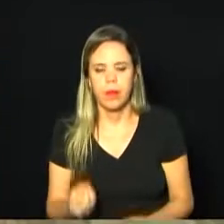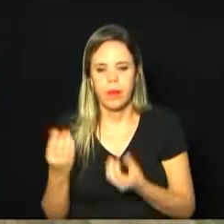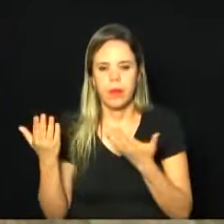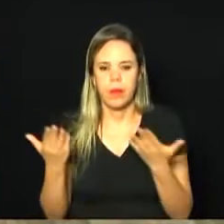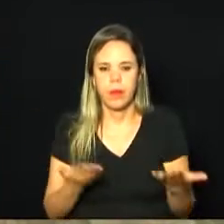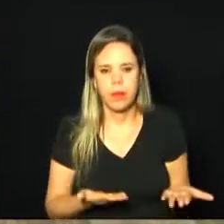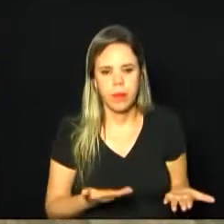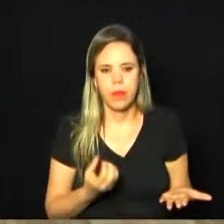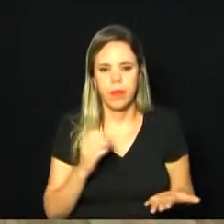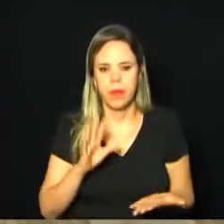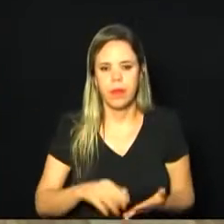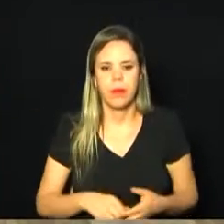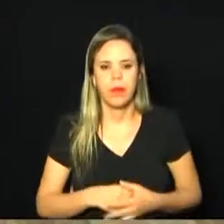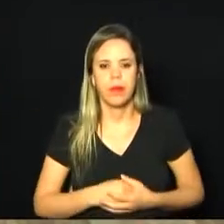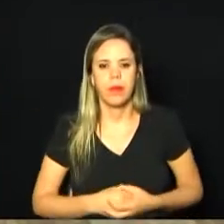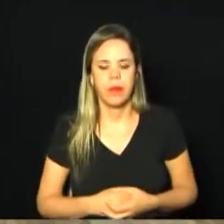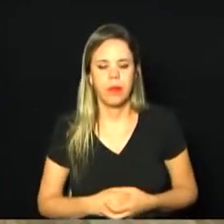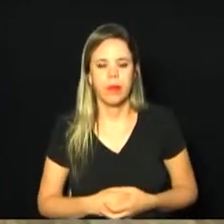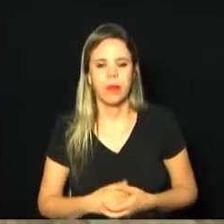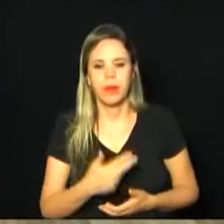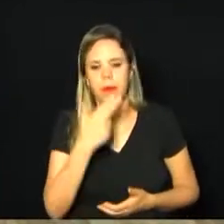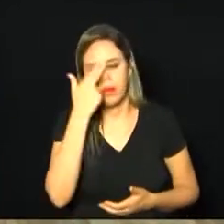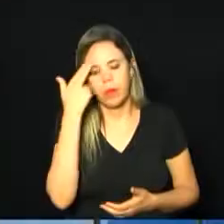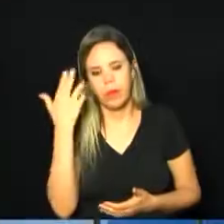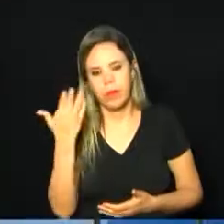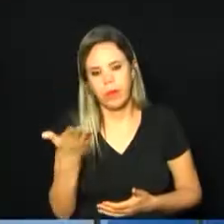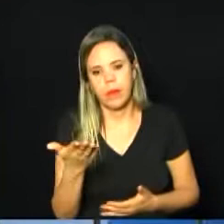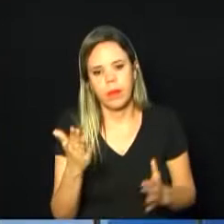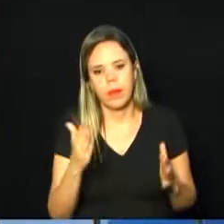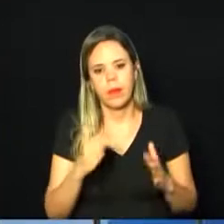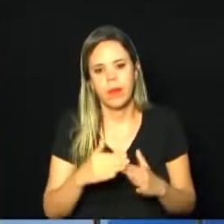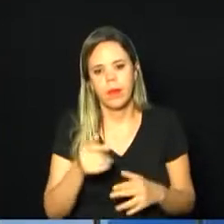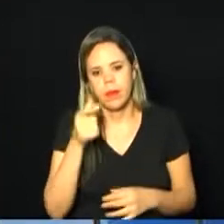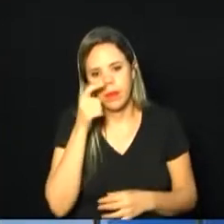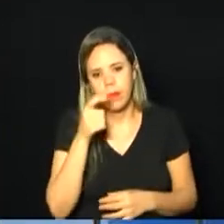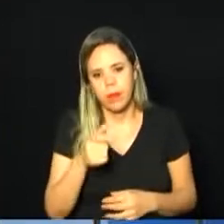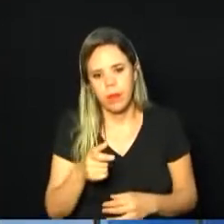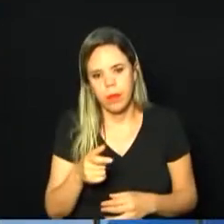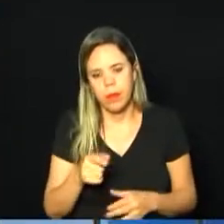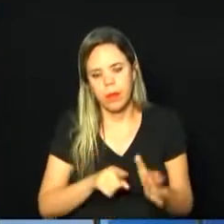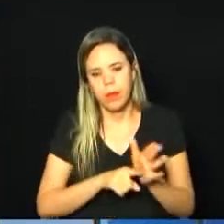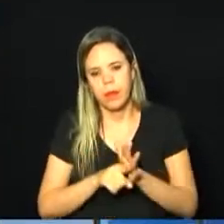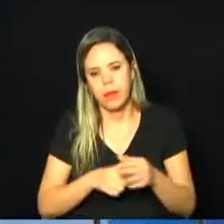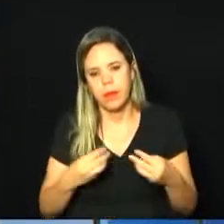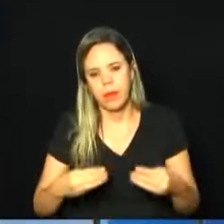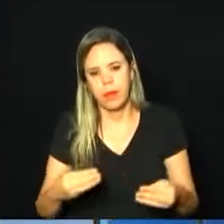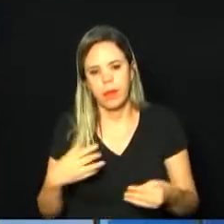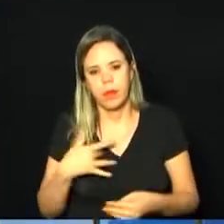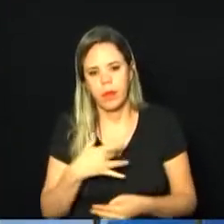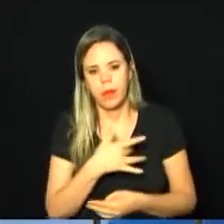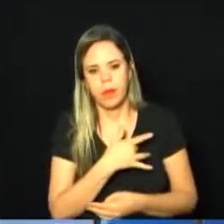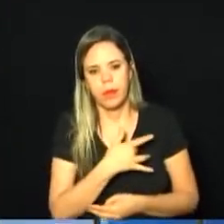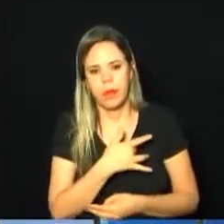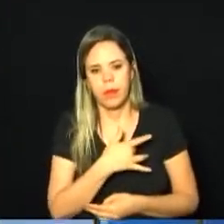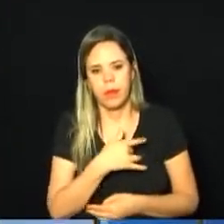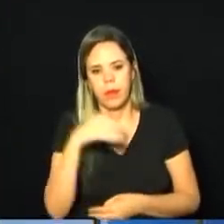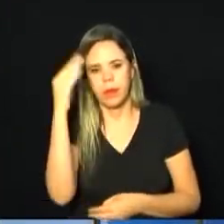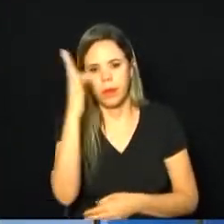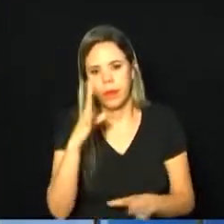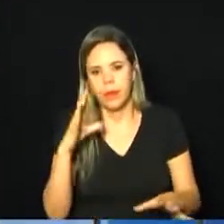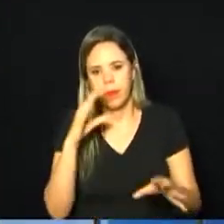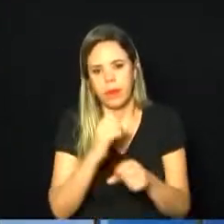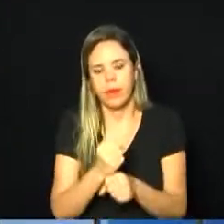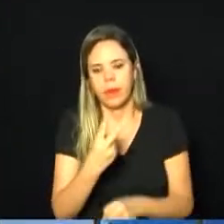seja bem-vinda e boa tarde boa tarde Gabriel boa tarde a vocês de casa e de acordo com o Ministério da Saúde o Brasil